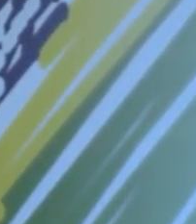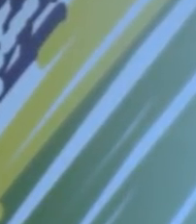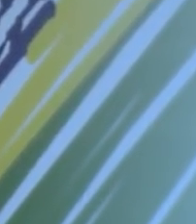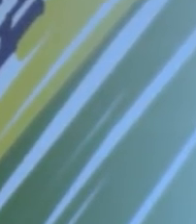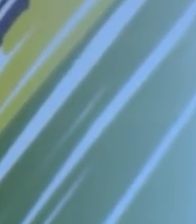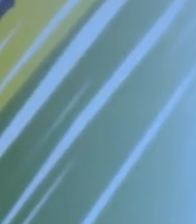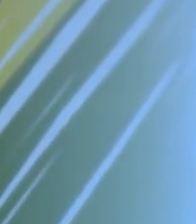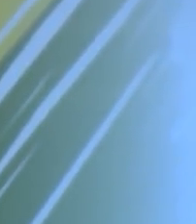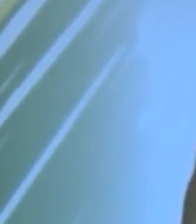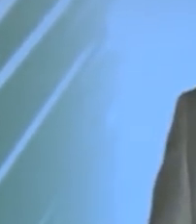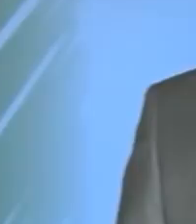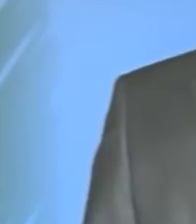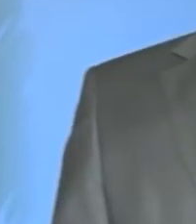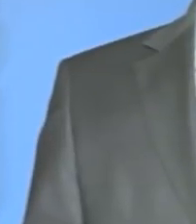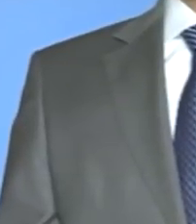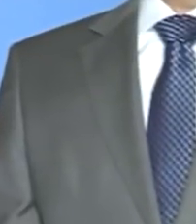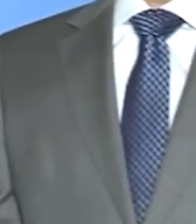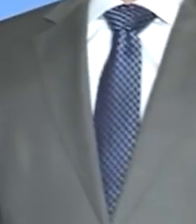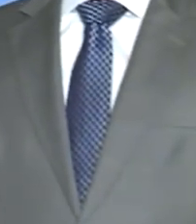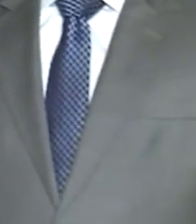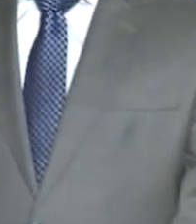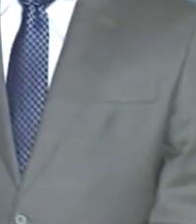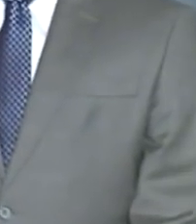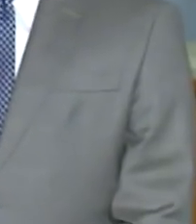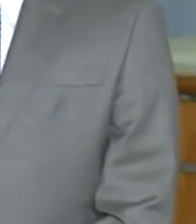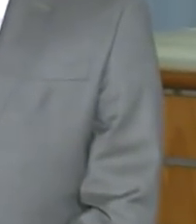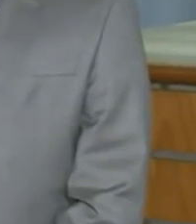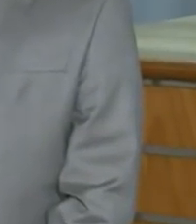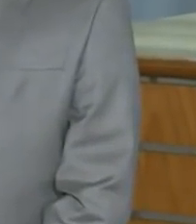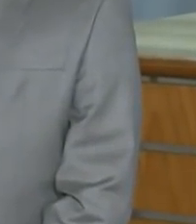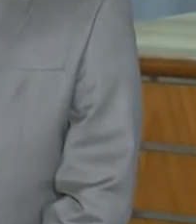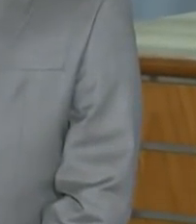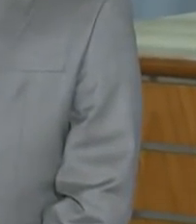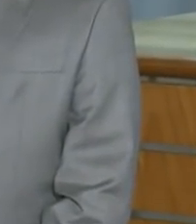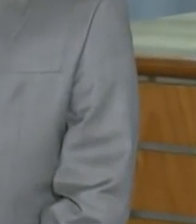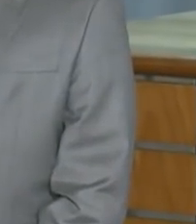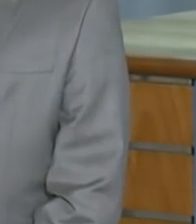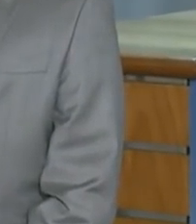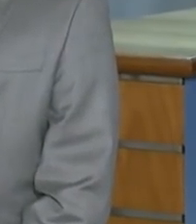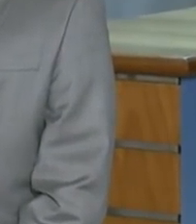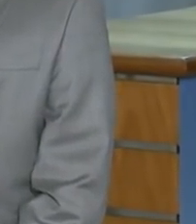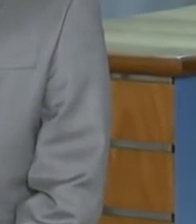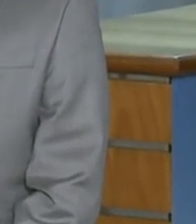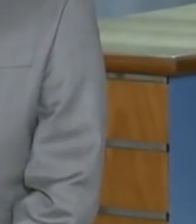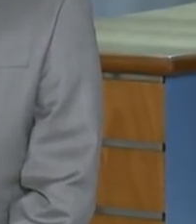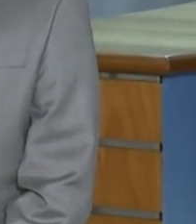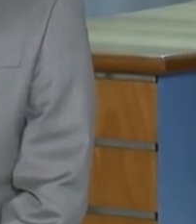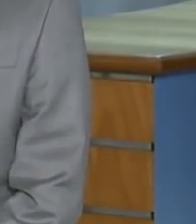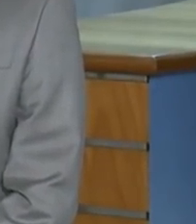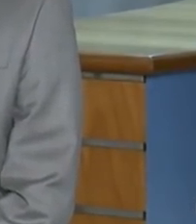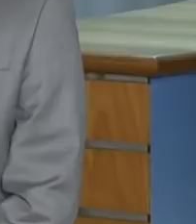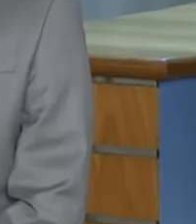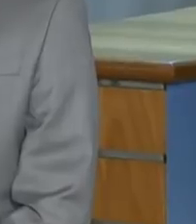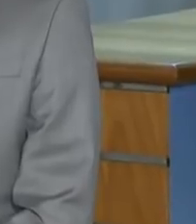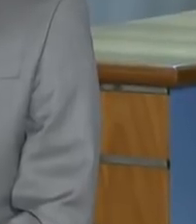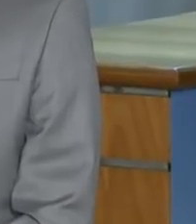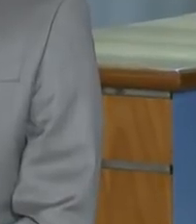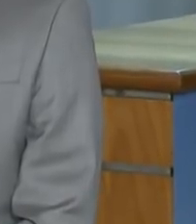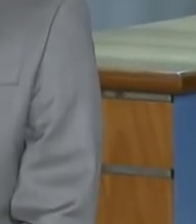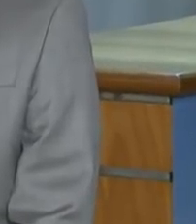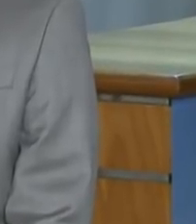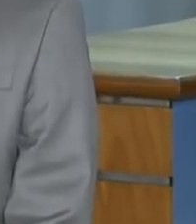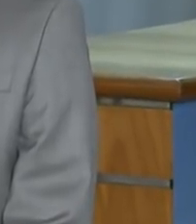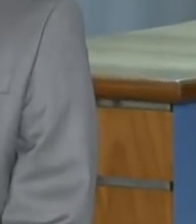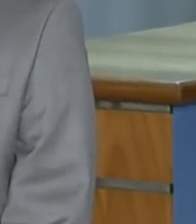diretor de assuntos financeiros do ministério do planejamento sérgio calderini diretor com uma pessoa é fácil para saber se ela tem